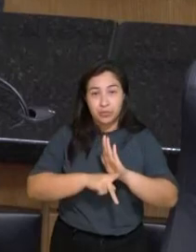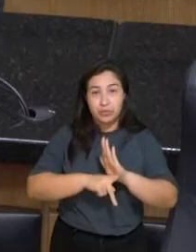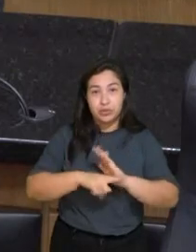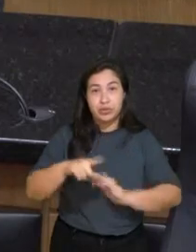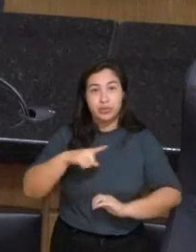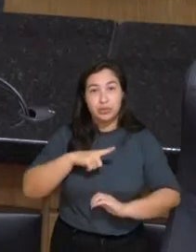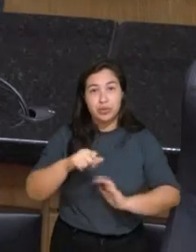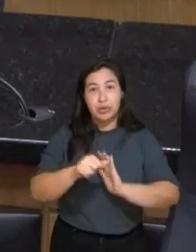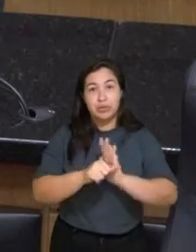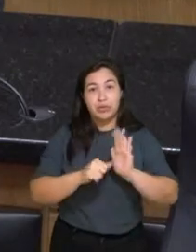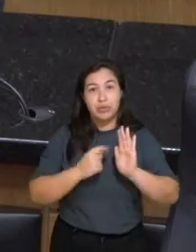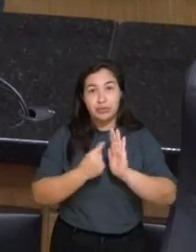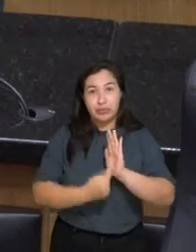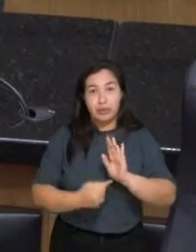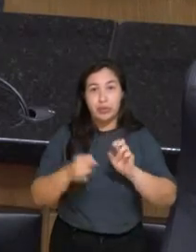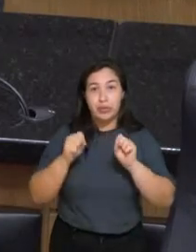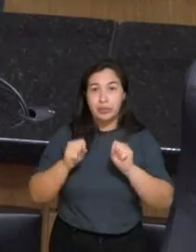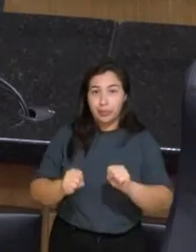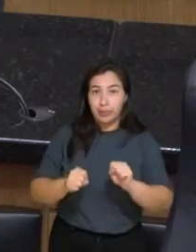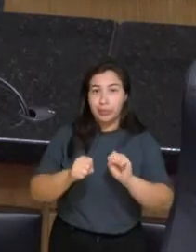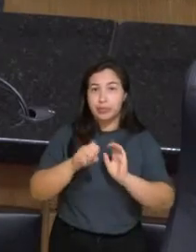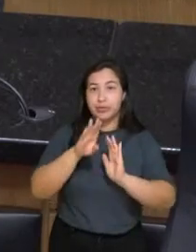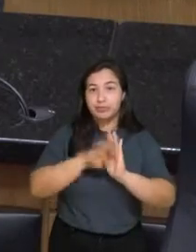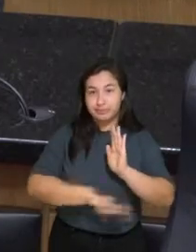com possibilidade de ser derrubado,